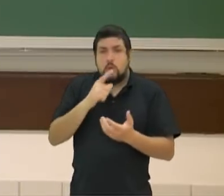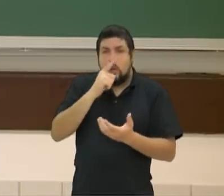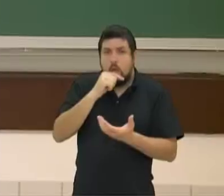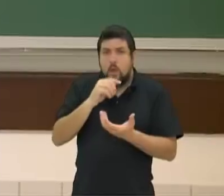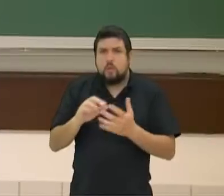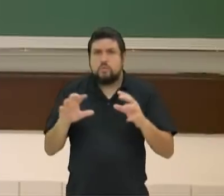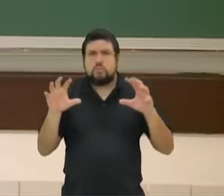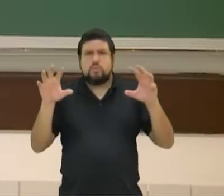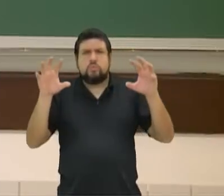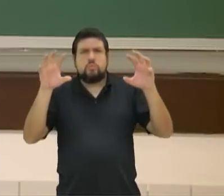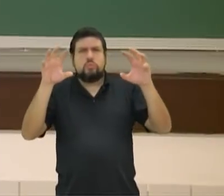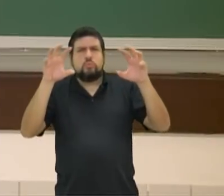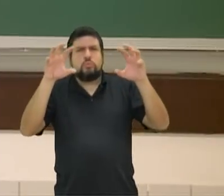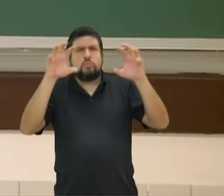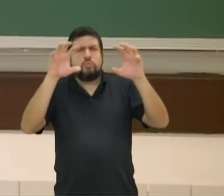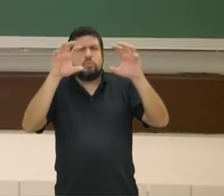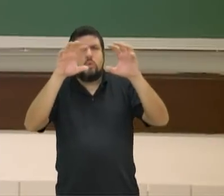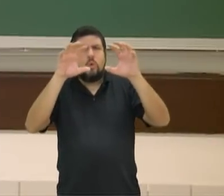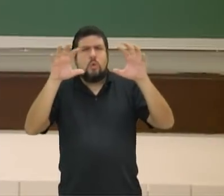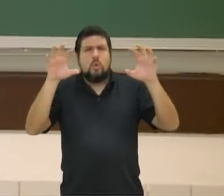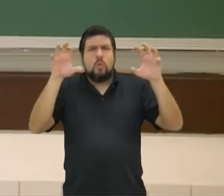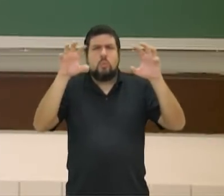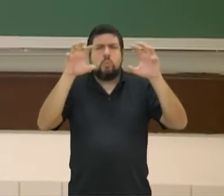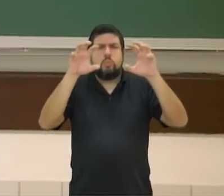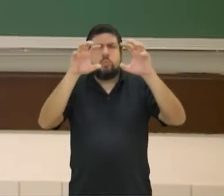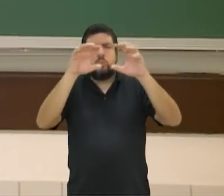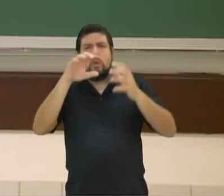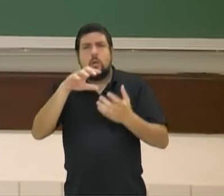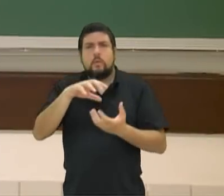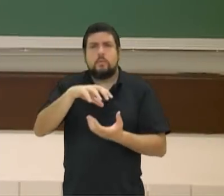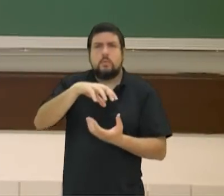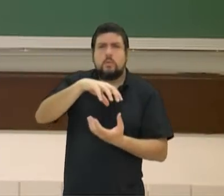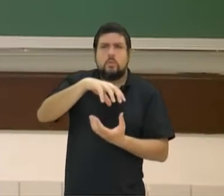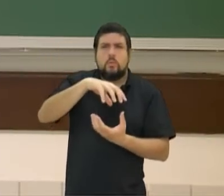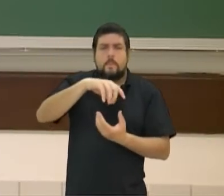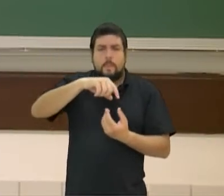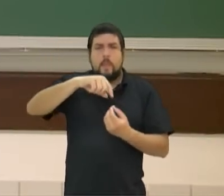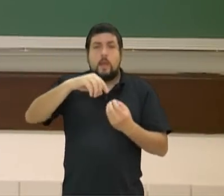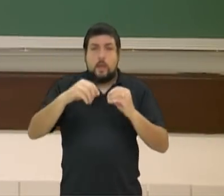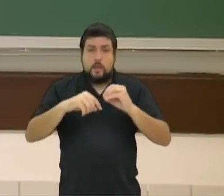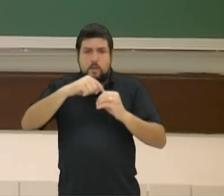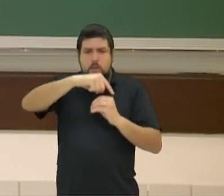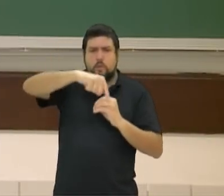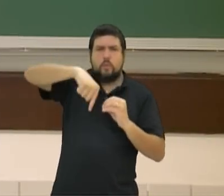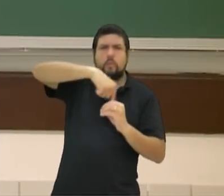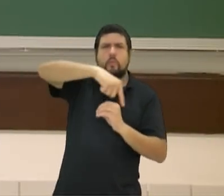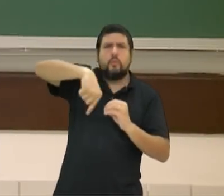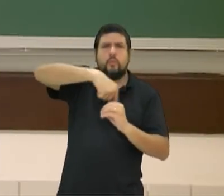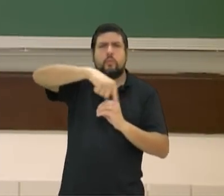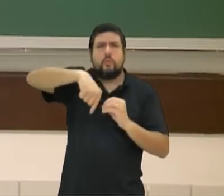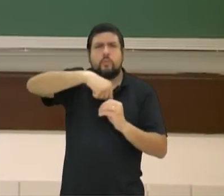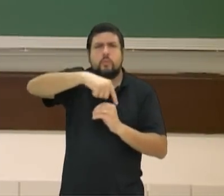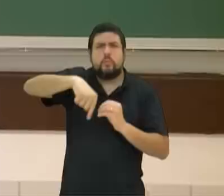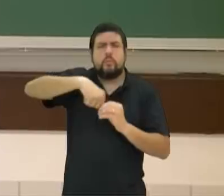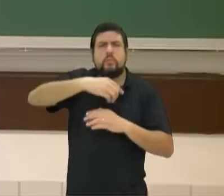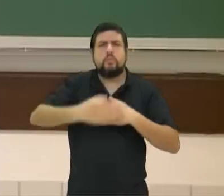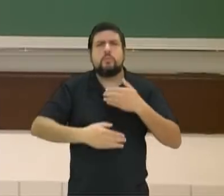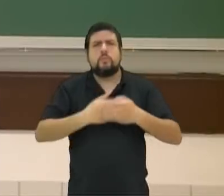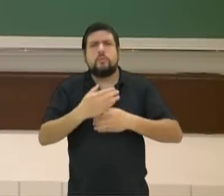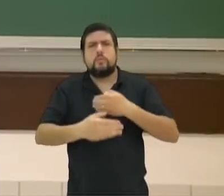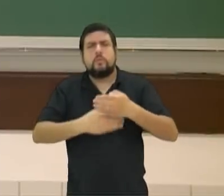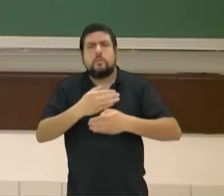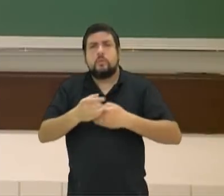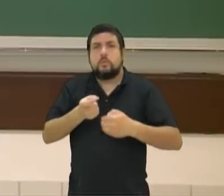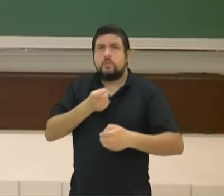de rotação do planeta também foi auxiliando a Terra a se resfriar. Então, com muito tempo,